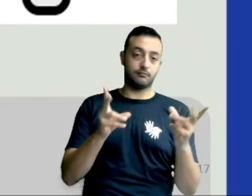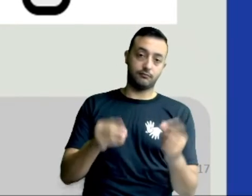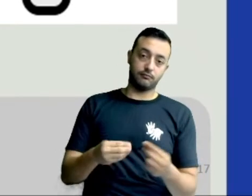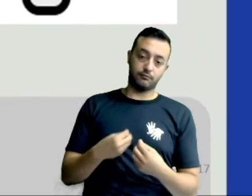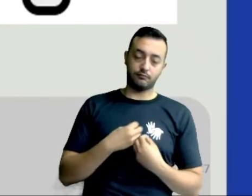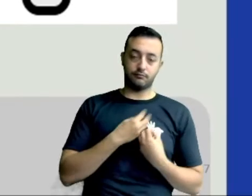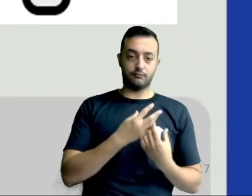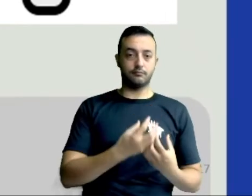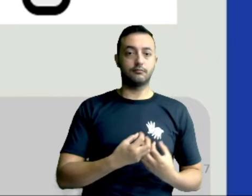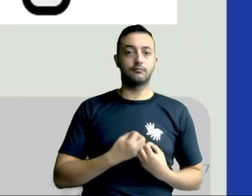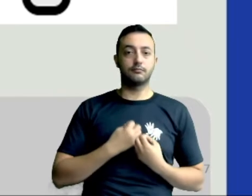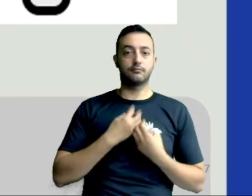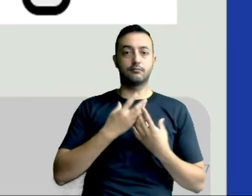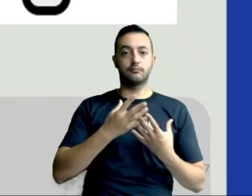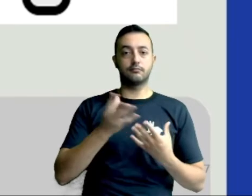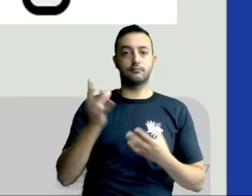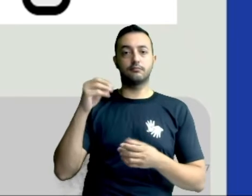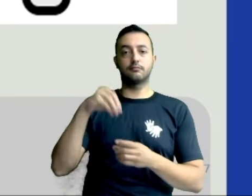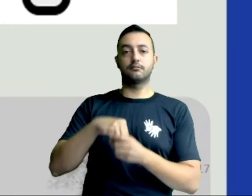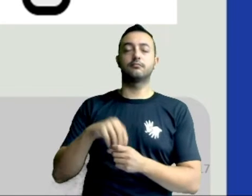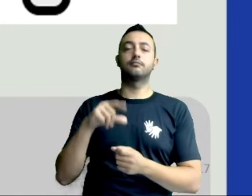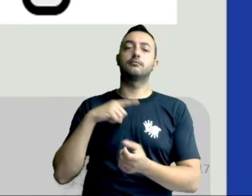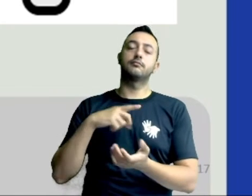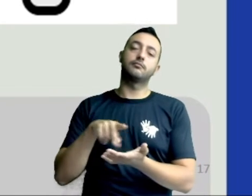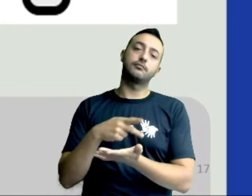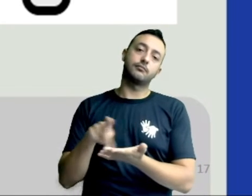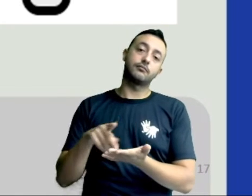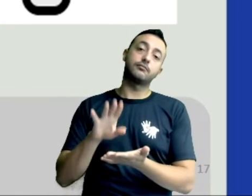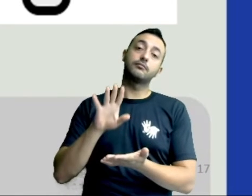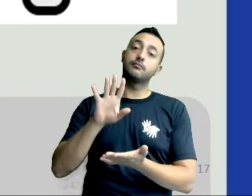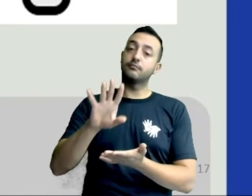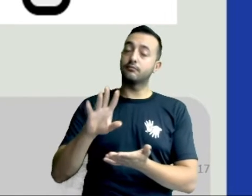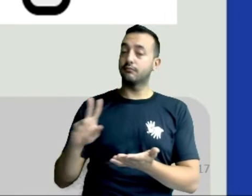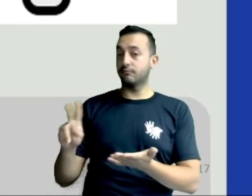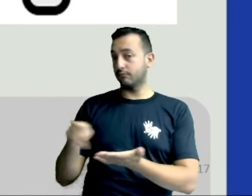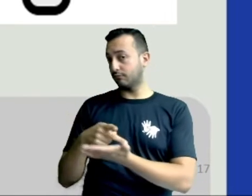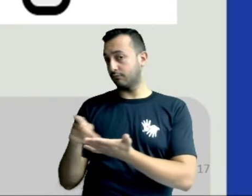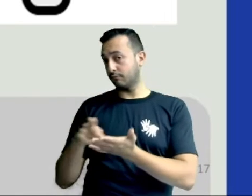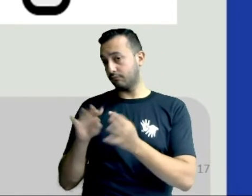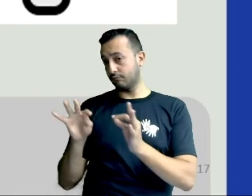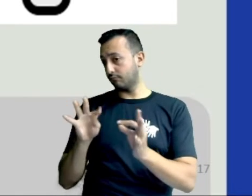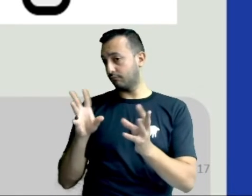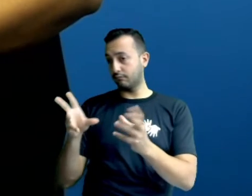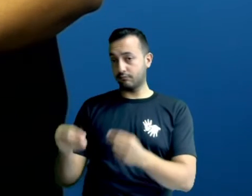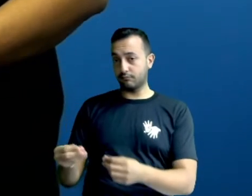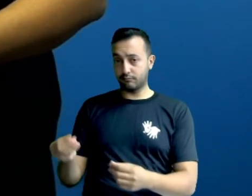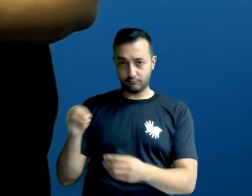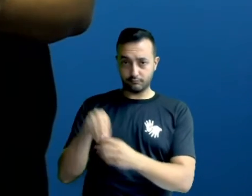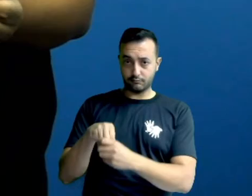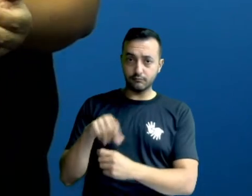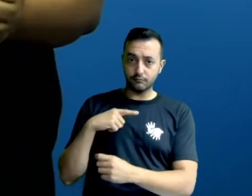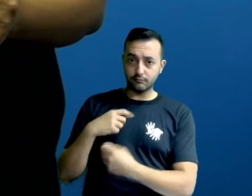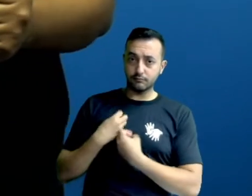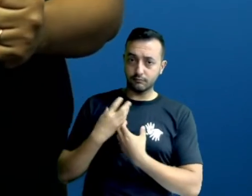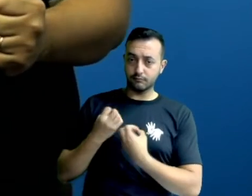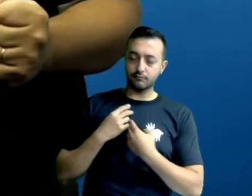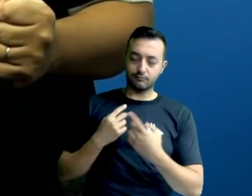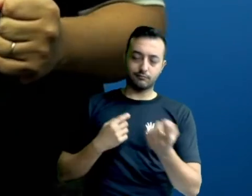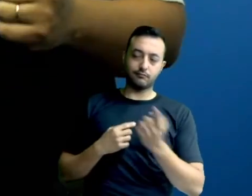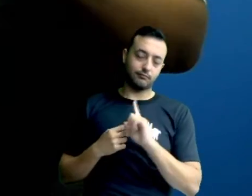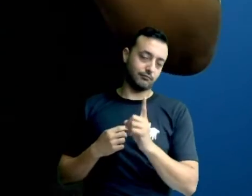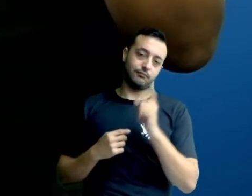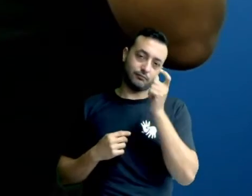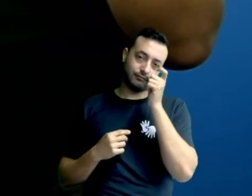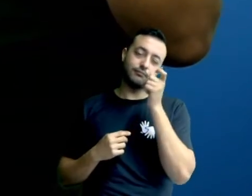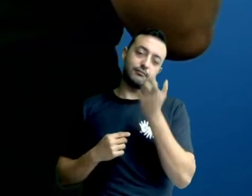poema tem poesia, mas nem toda poesia tem poema. Vê só que interessante,